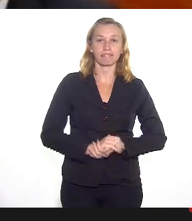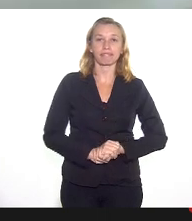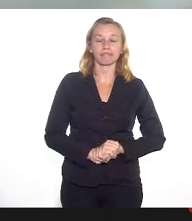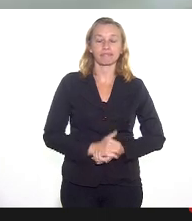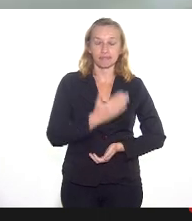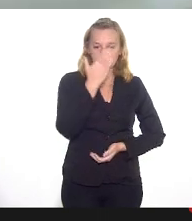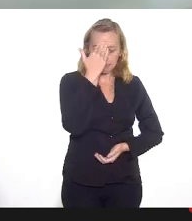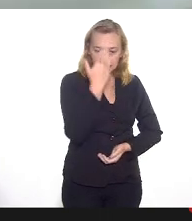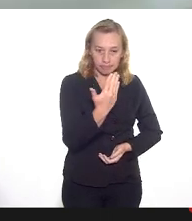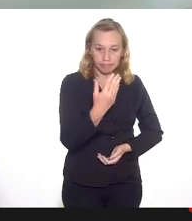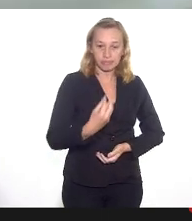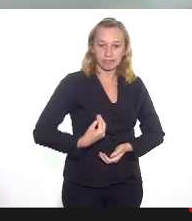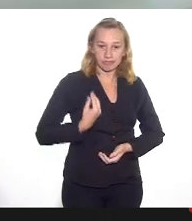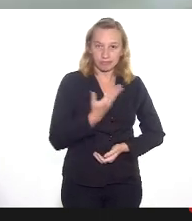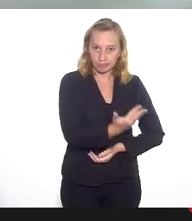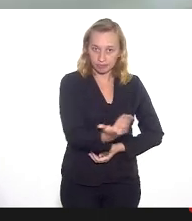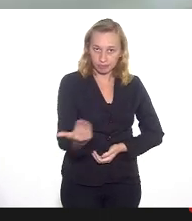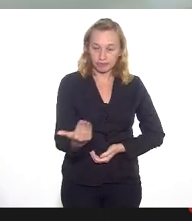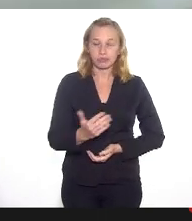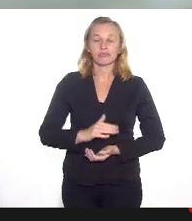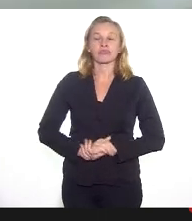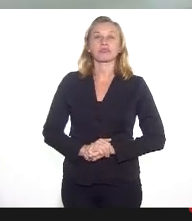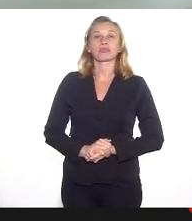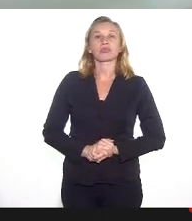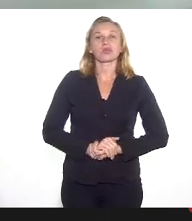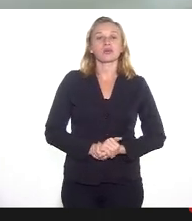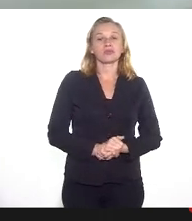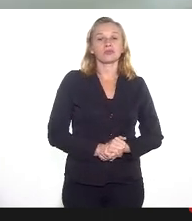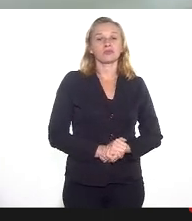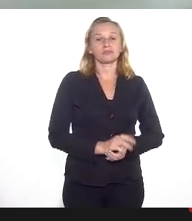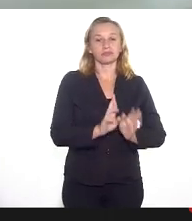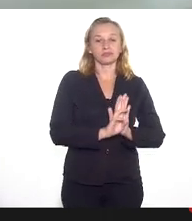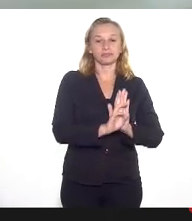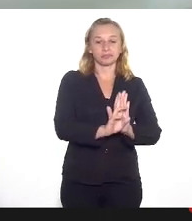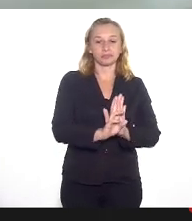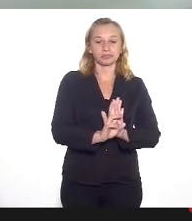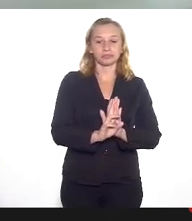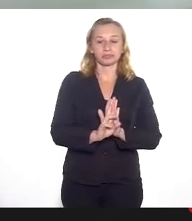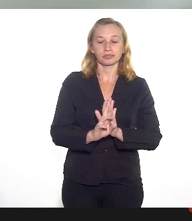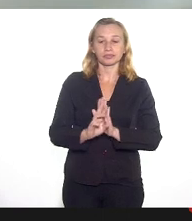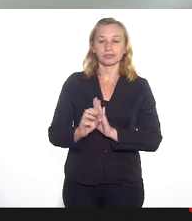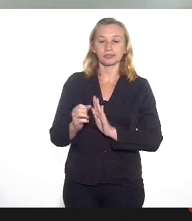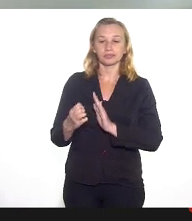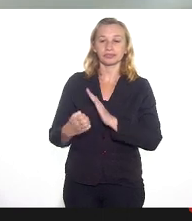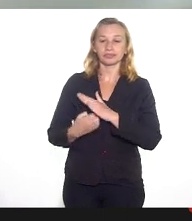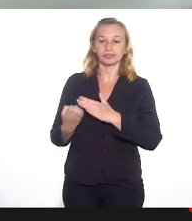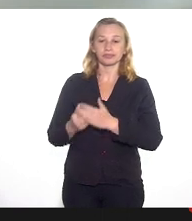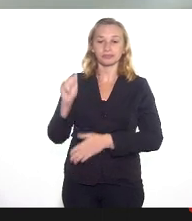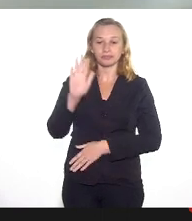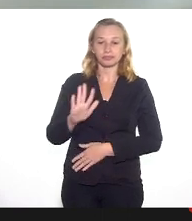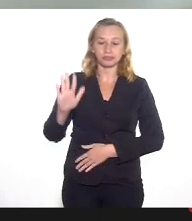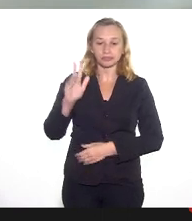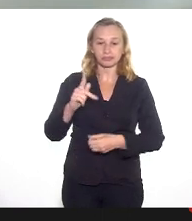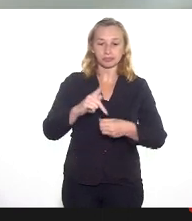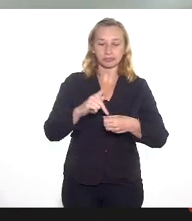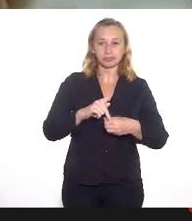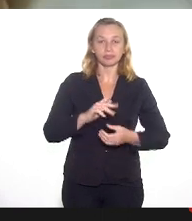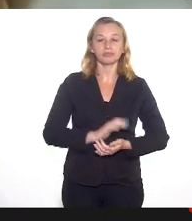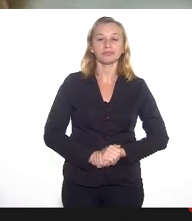Eu agradeço a participação de vossas senhorias representando a Agência Nacional de